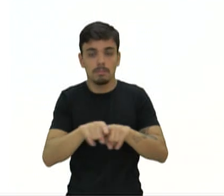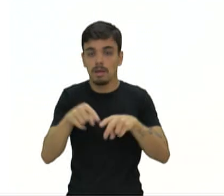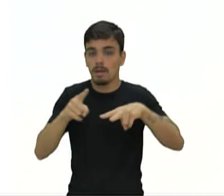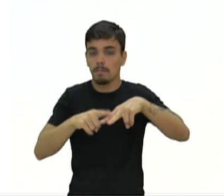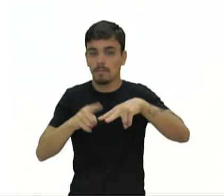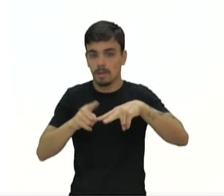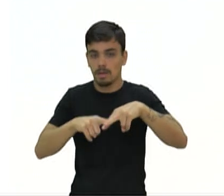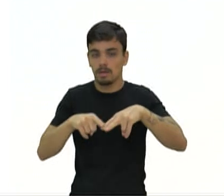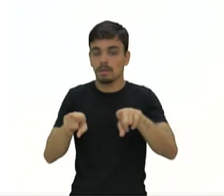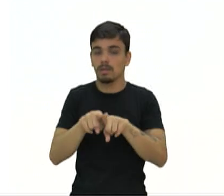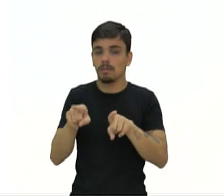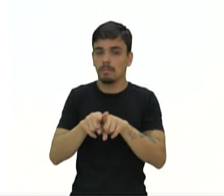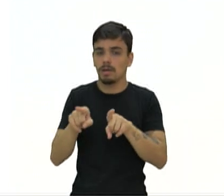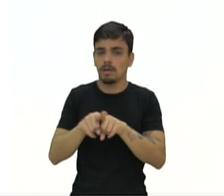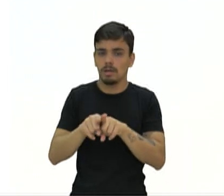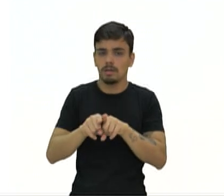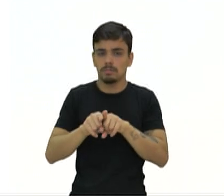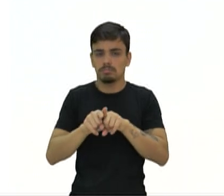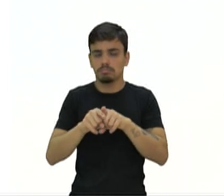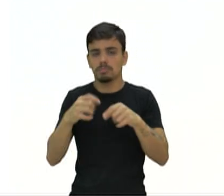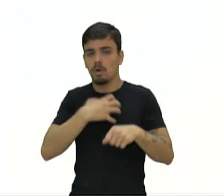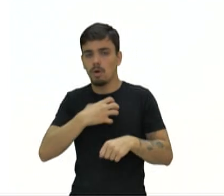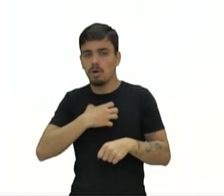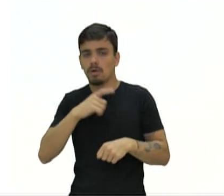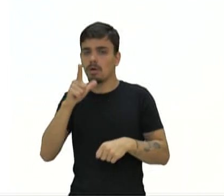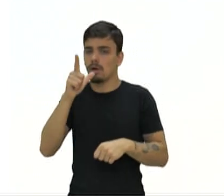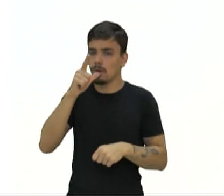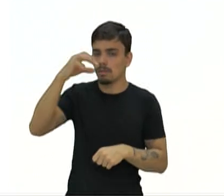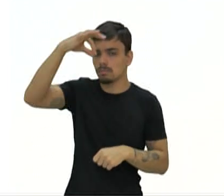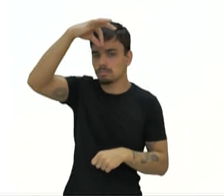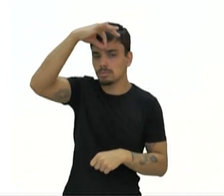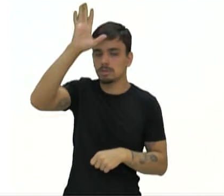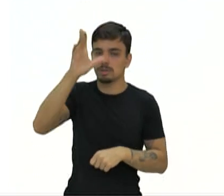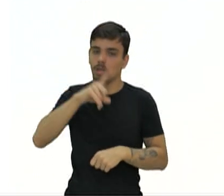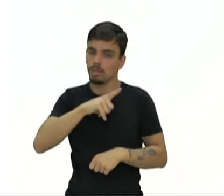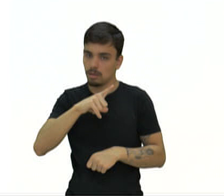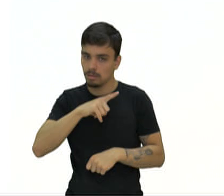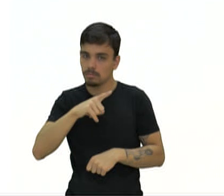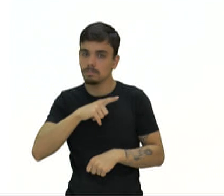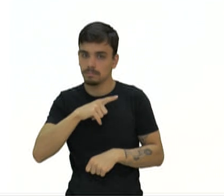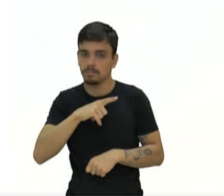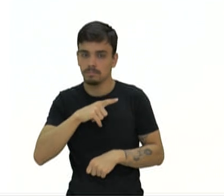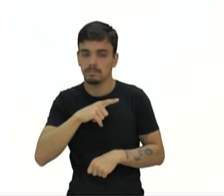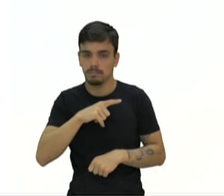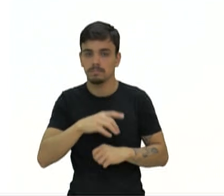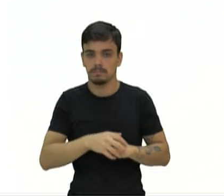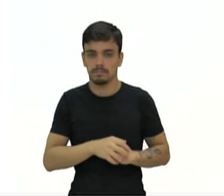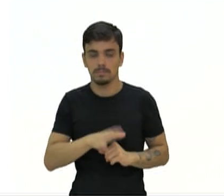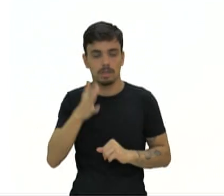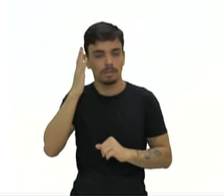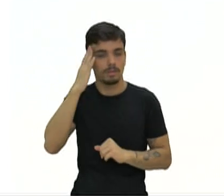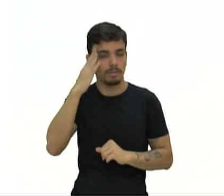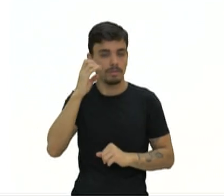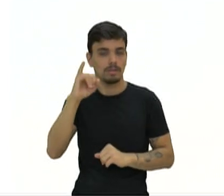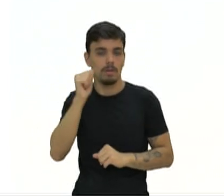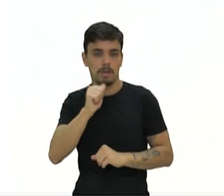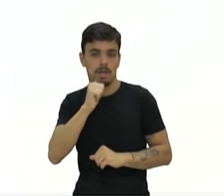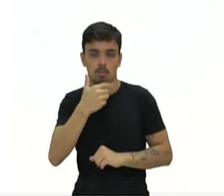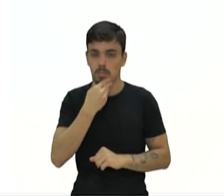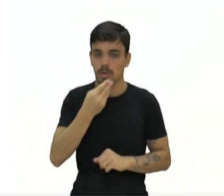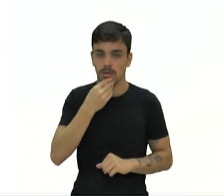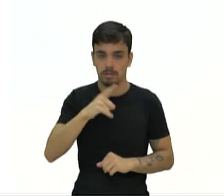os órgãos genitais, mais ou menos por aí, um pouquinho mais para frente, já dá para saber se vai ser menino ou menino através de um exame de